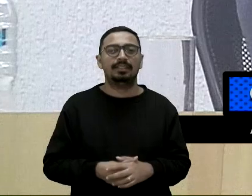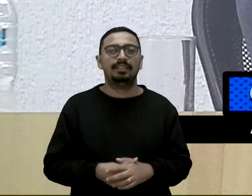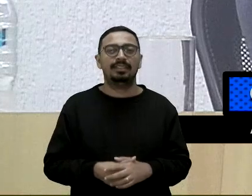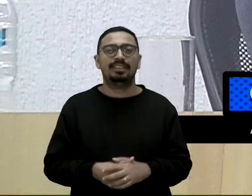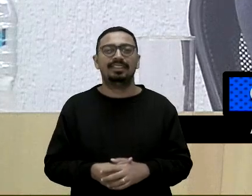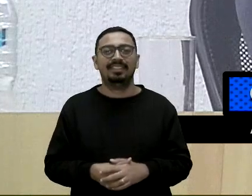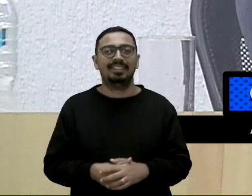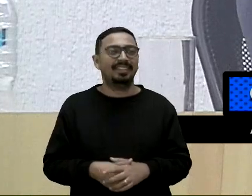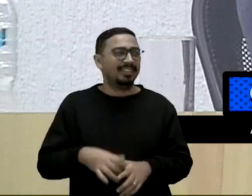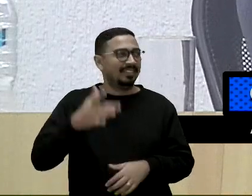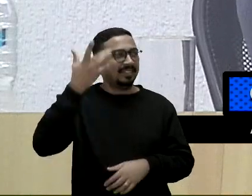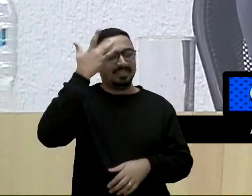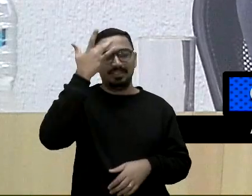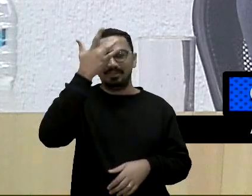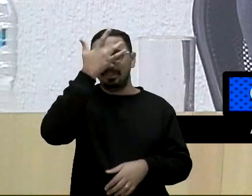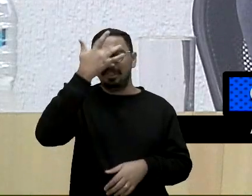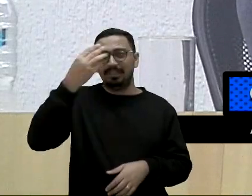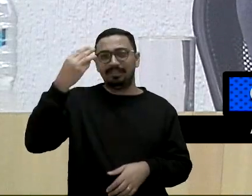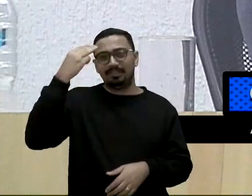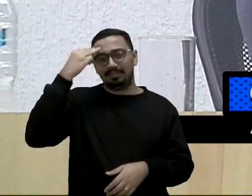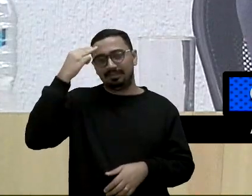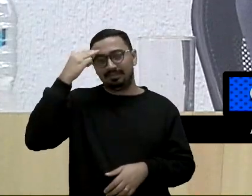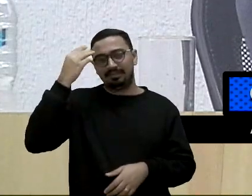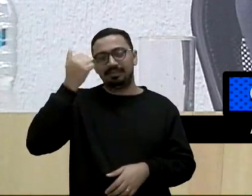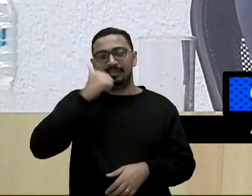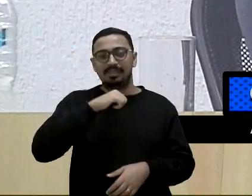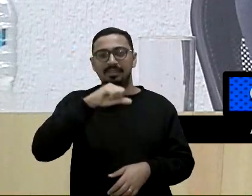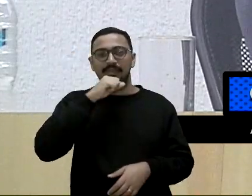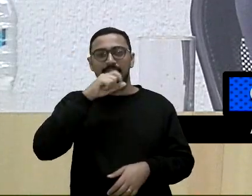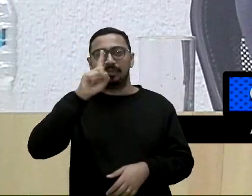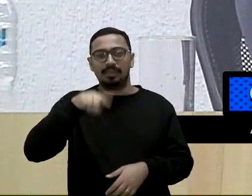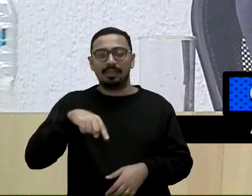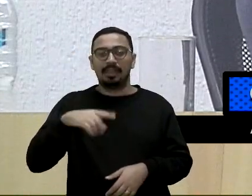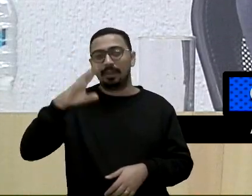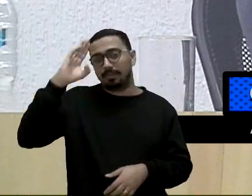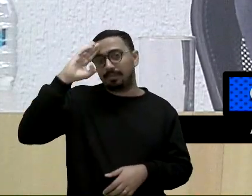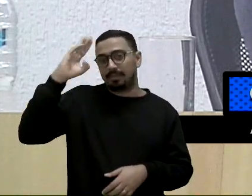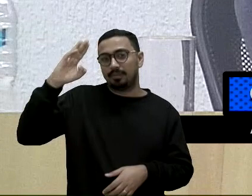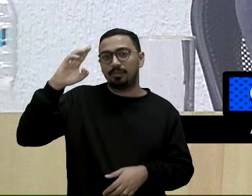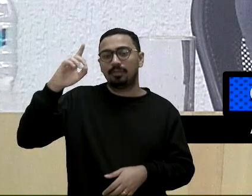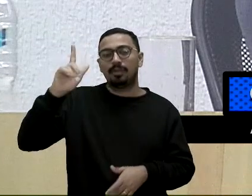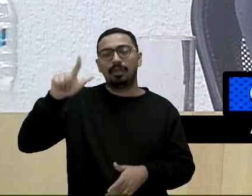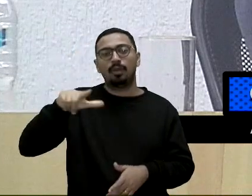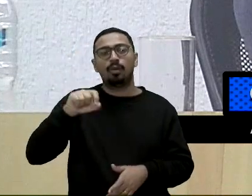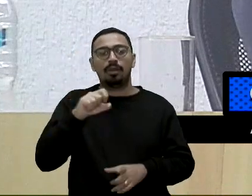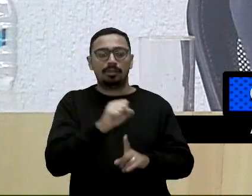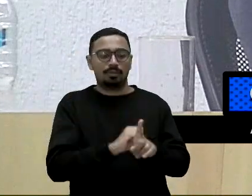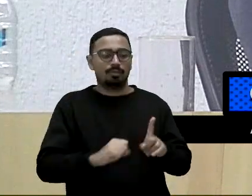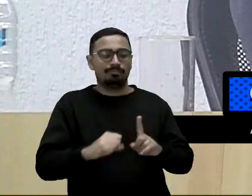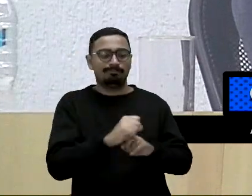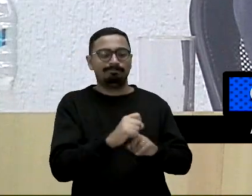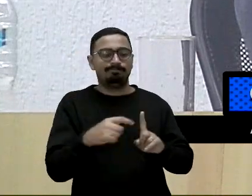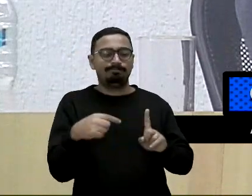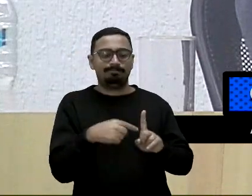materna, ela é uma matriz, assim, da saúde mental da sociedade.